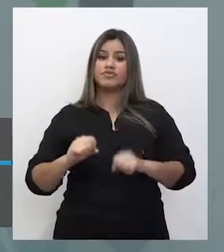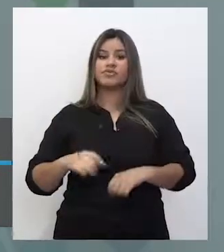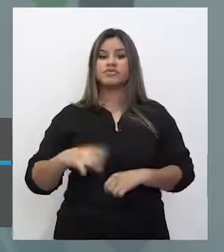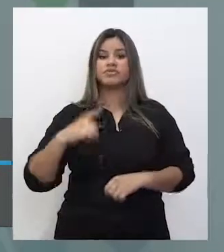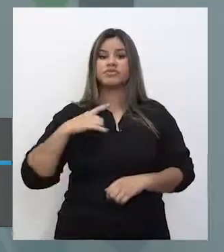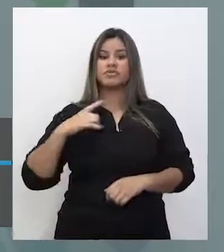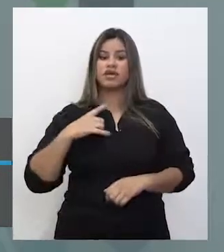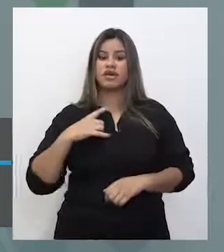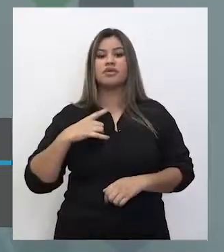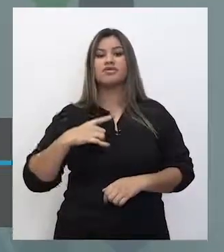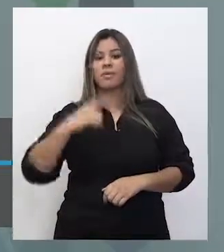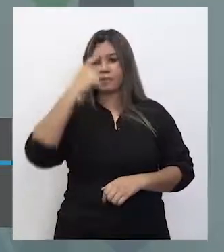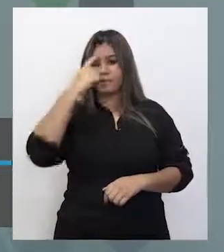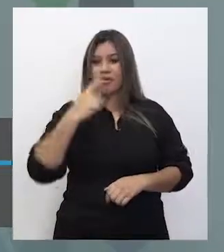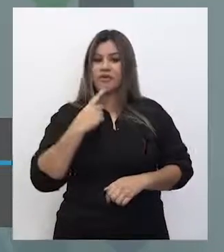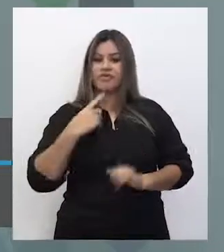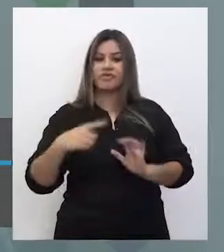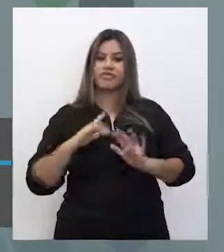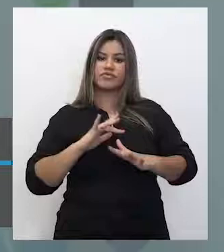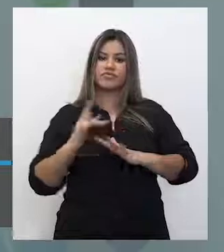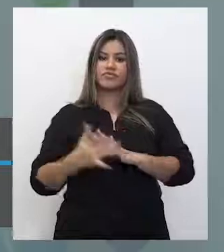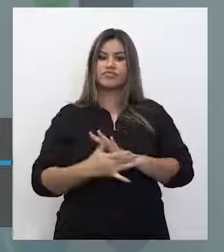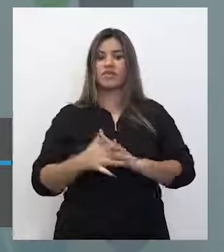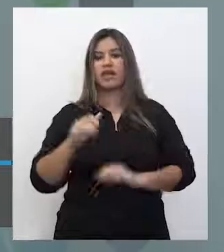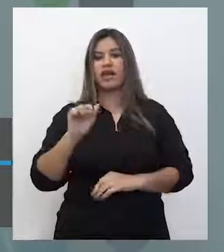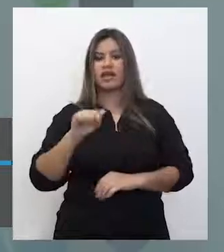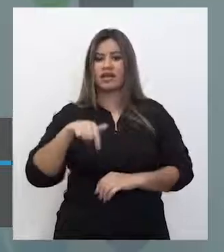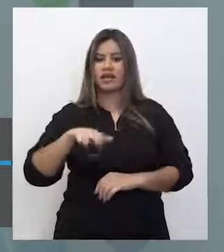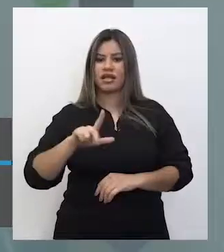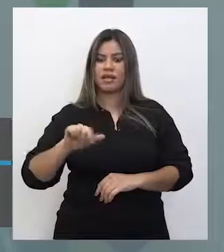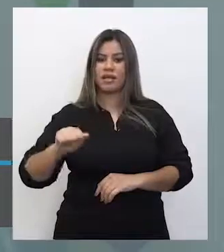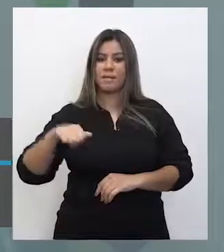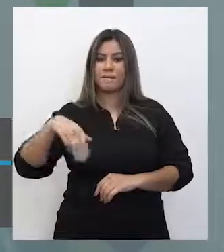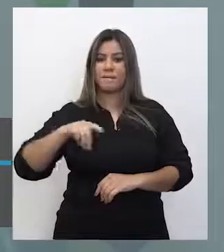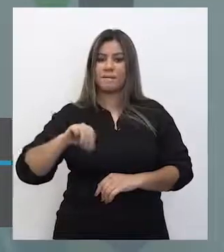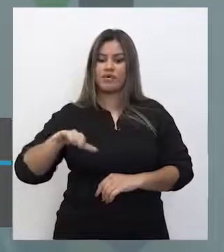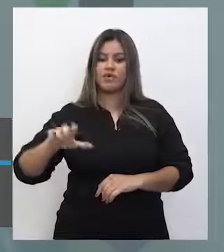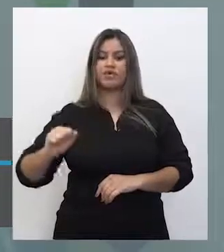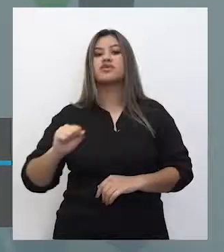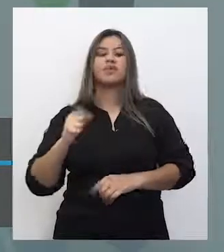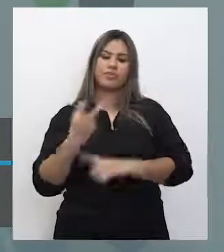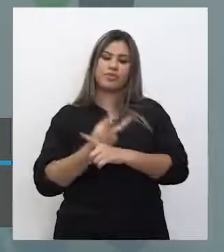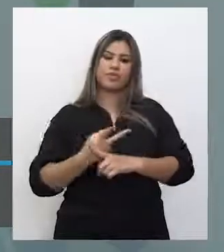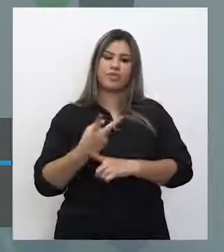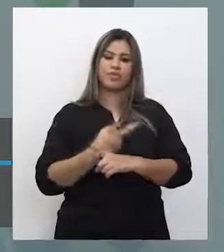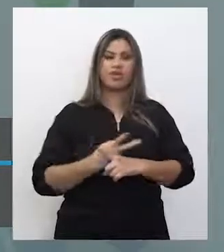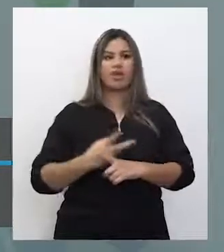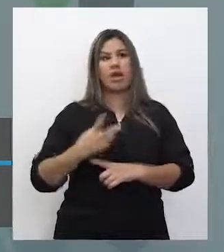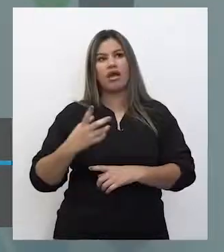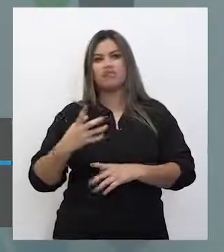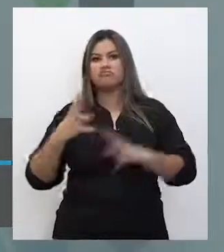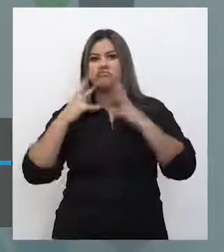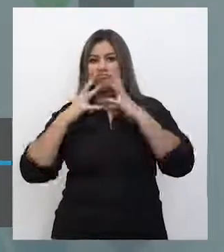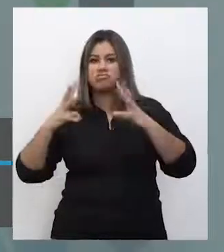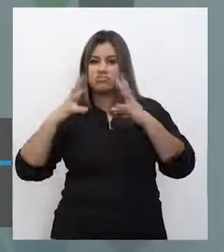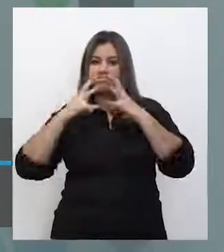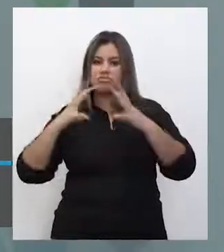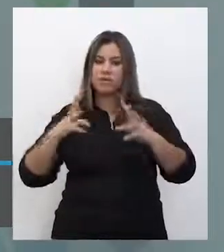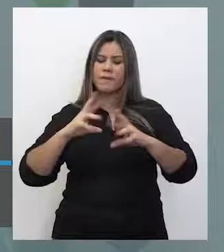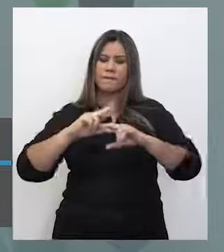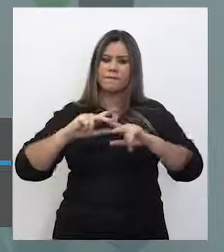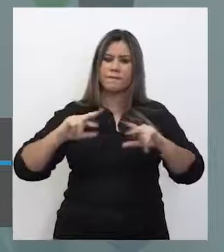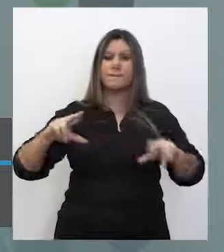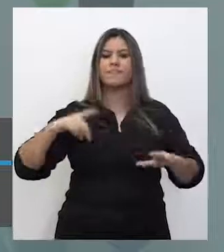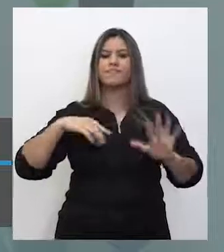Anchor, aquela Mônica, vocês podem procurar, ouvir, levar para a sala de aula. Eu tenho a gravação de